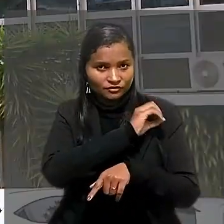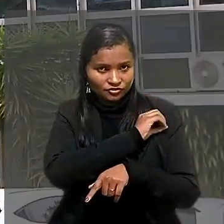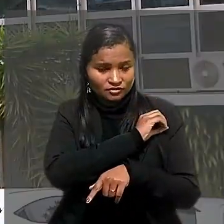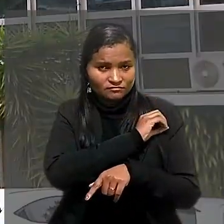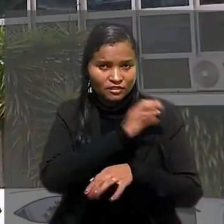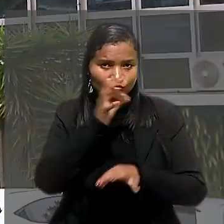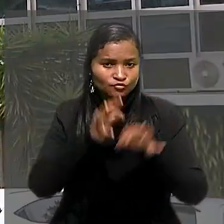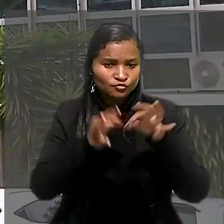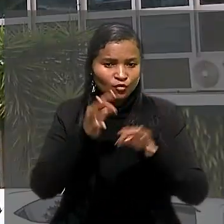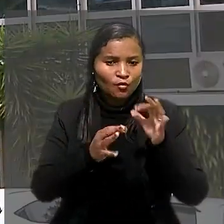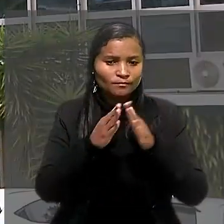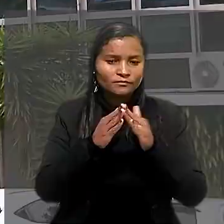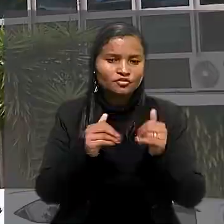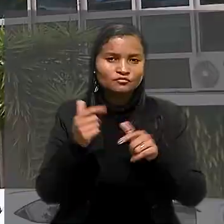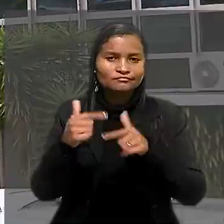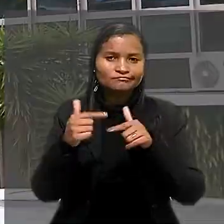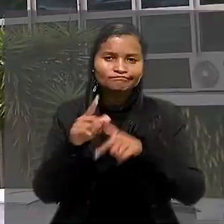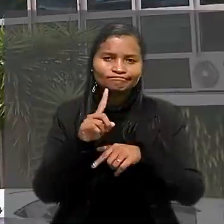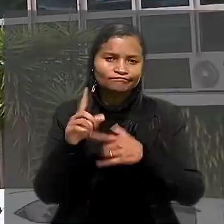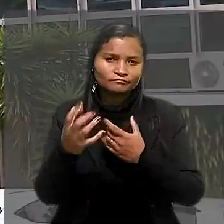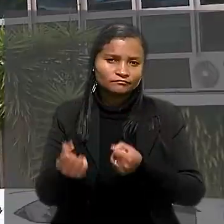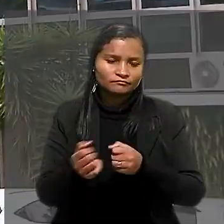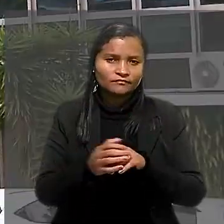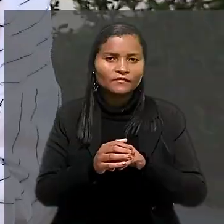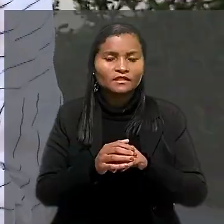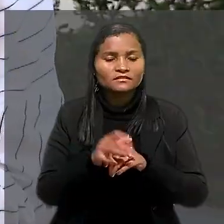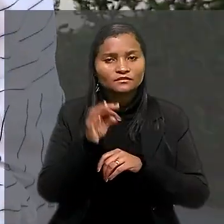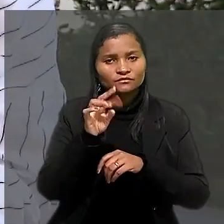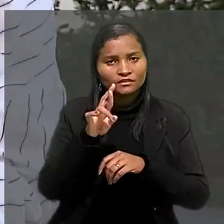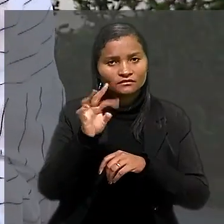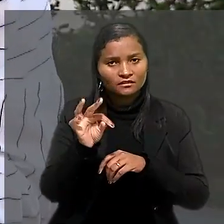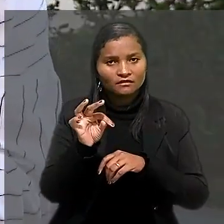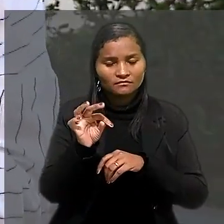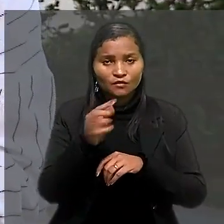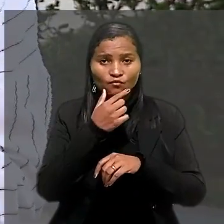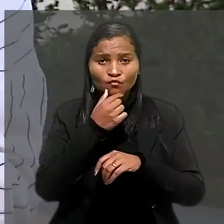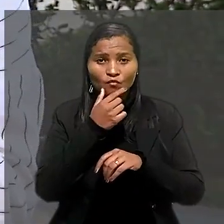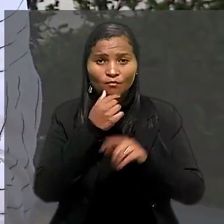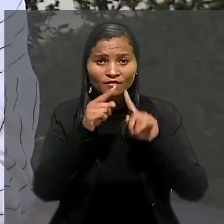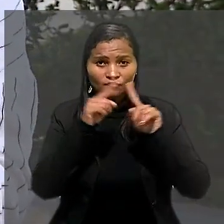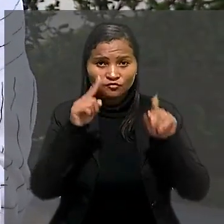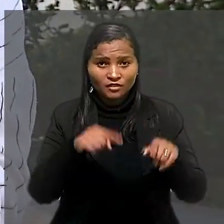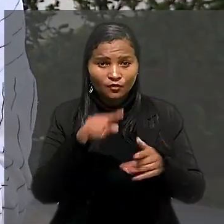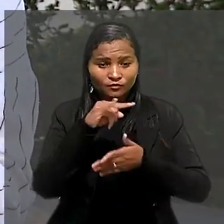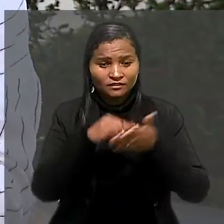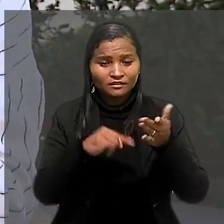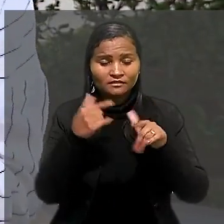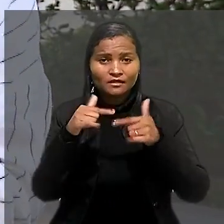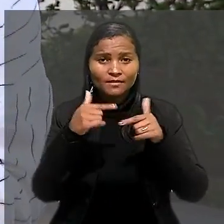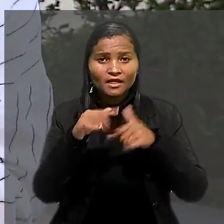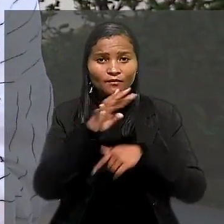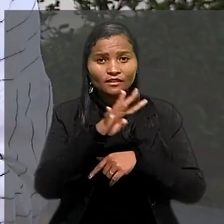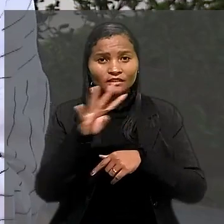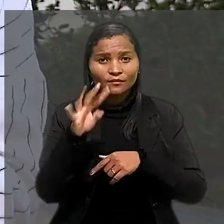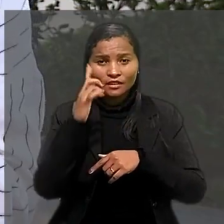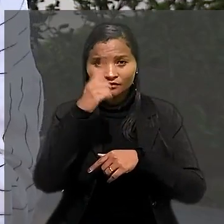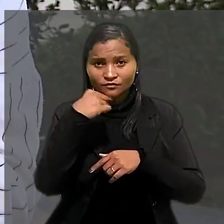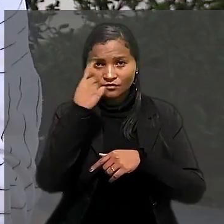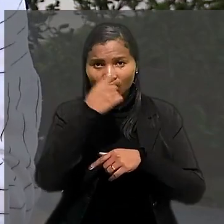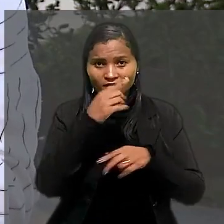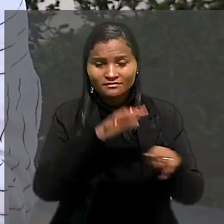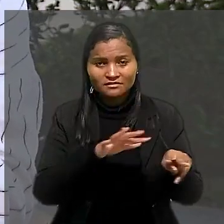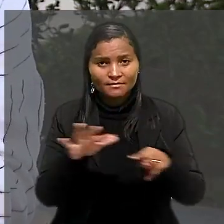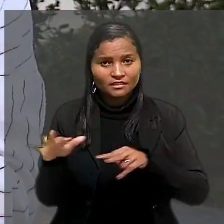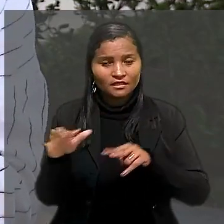Tocantins, julgou o pedido do trabalhador improcedente. Segundo o TRT, o empregado havia sido contratado para trabalhar